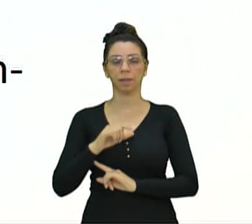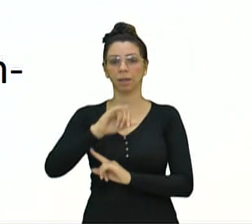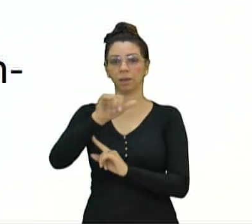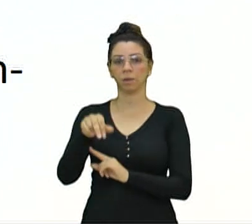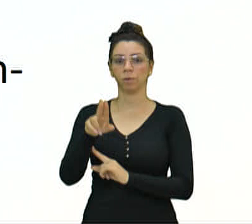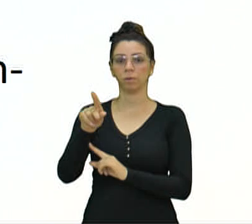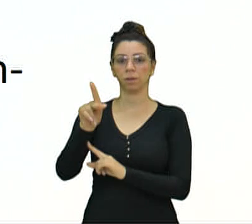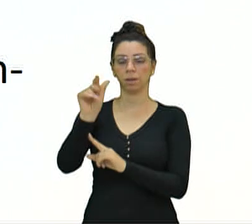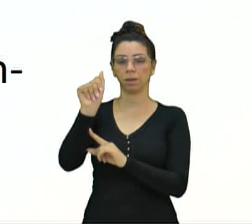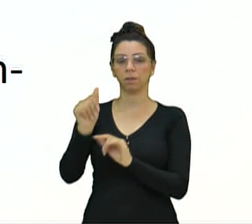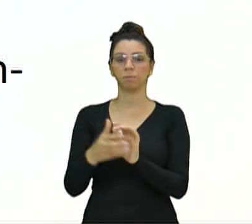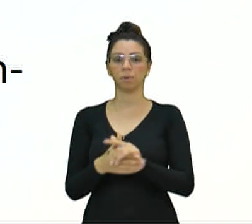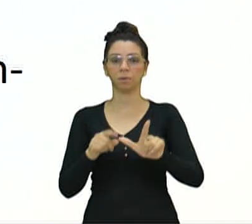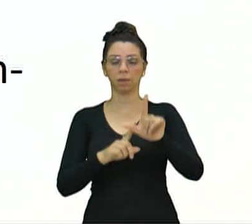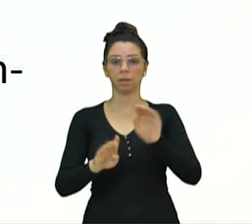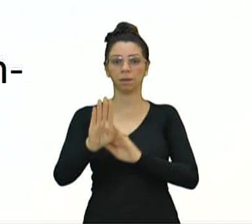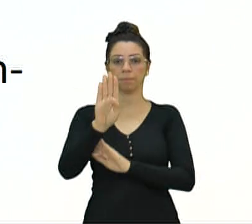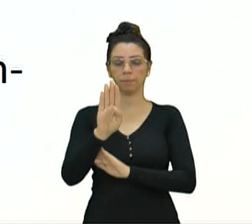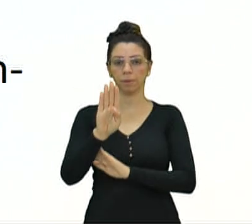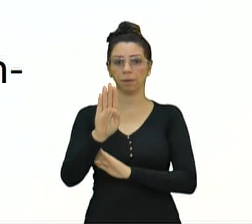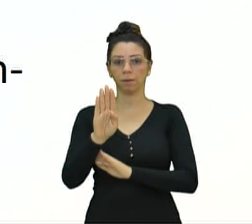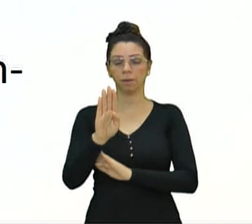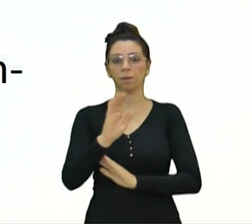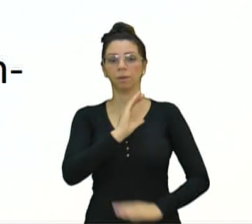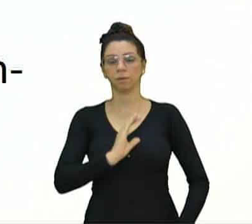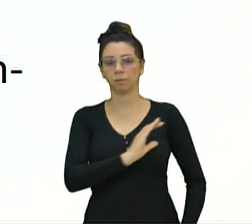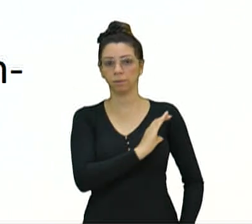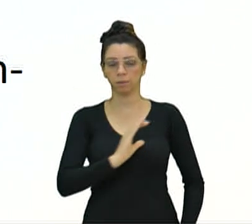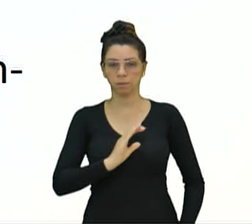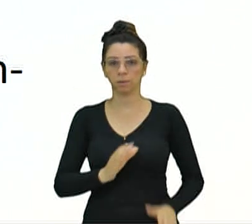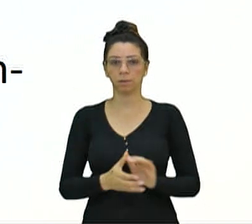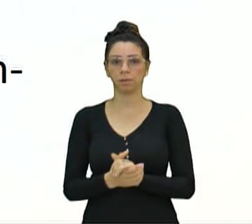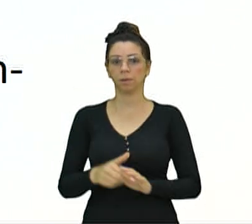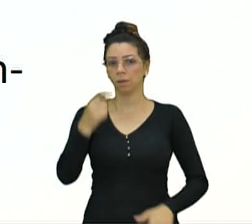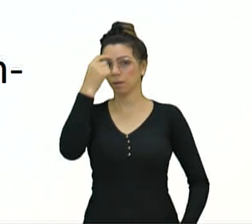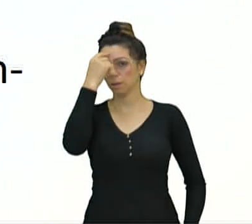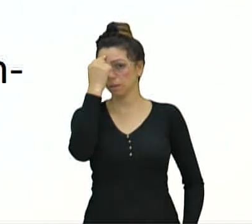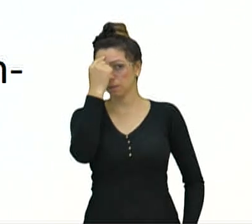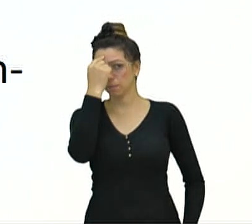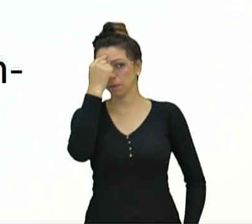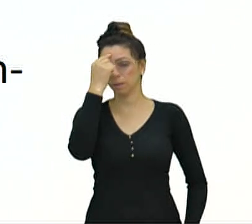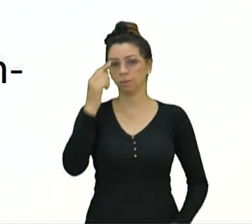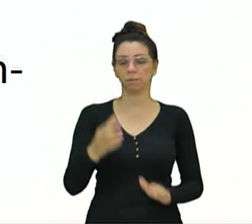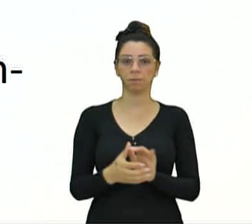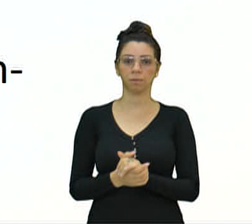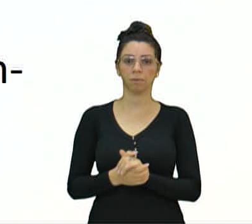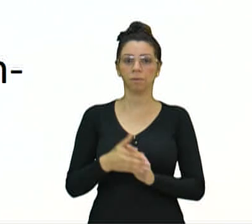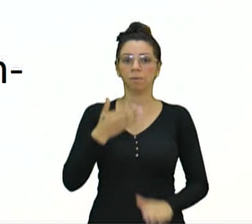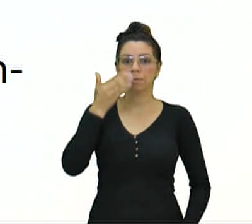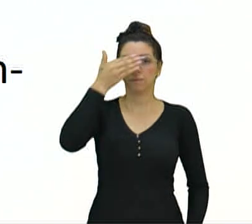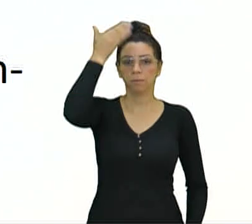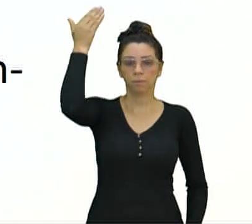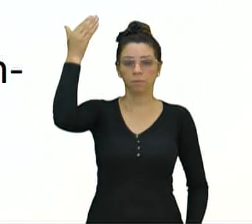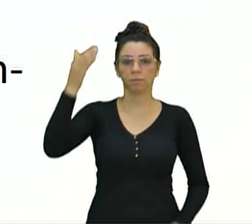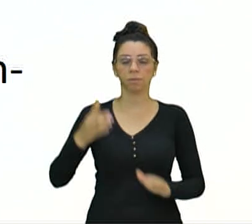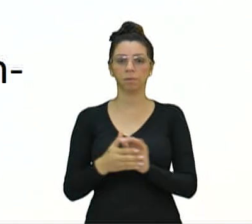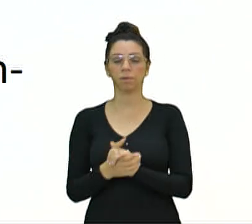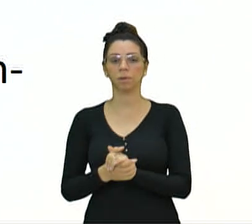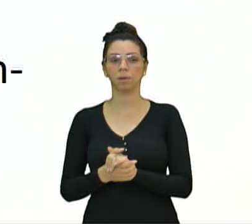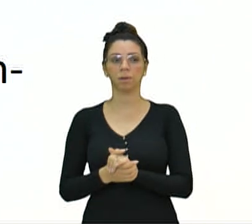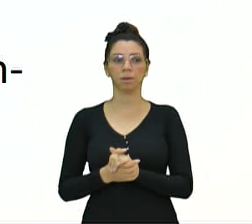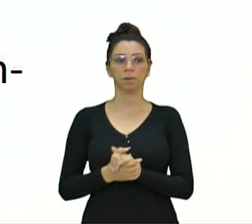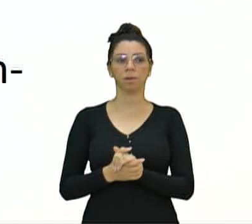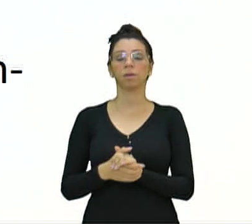B, cristianismo, letra C, hinduísmo, letra D, islamismo, letra E, candomblé